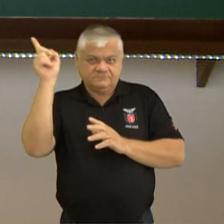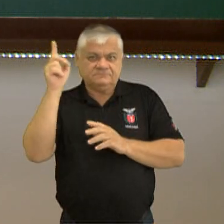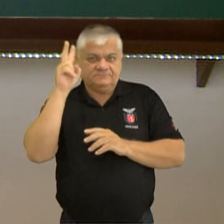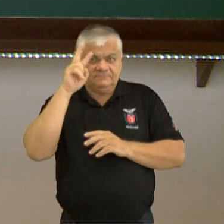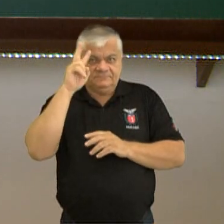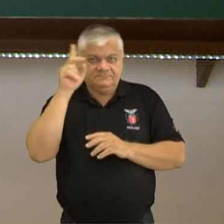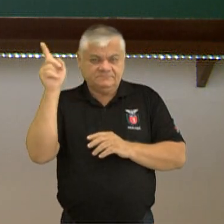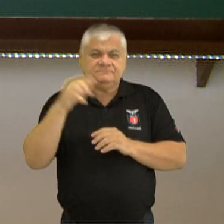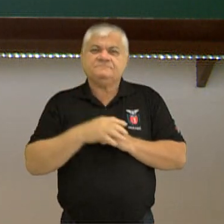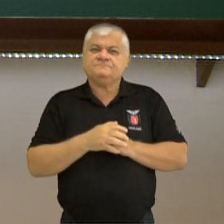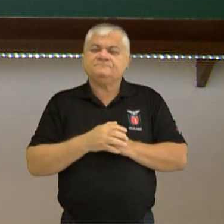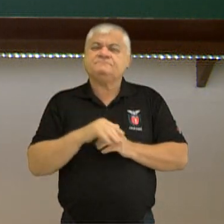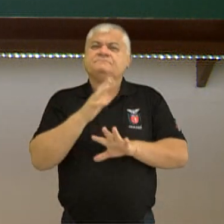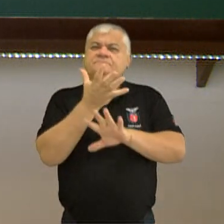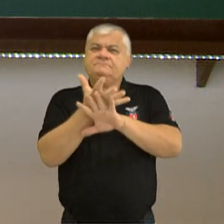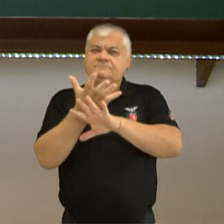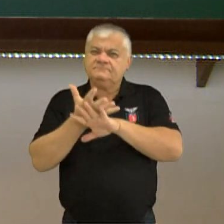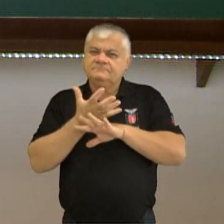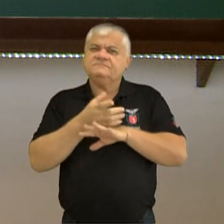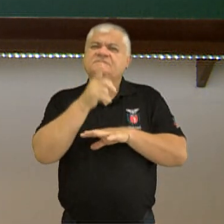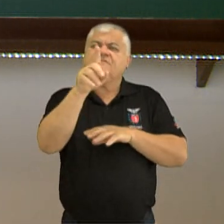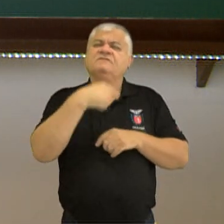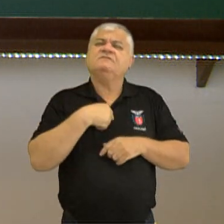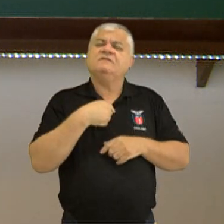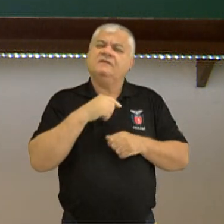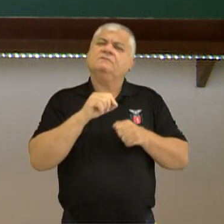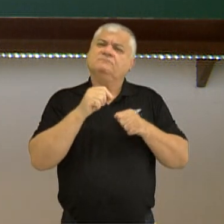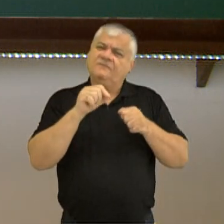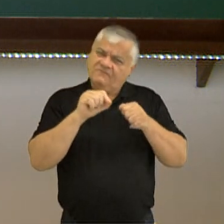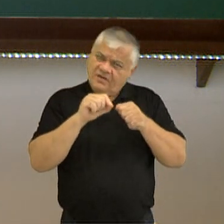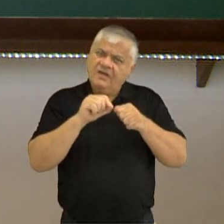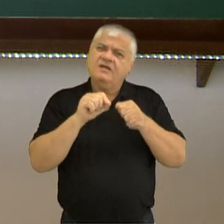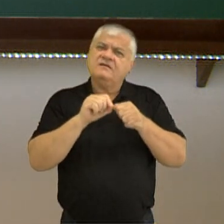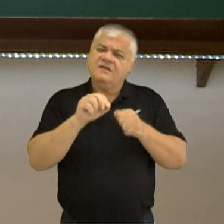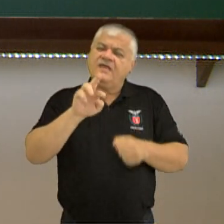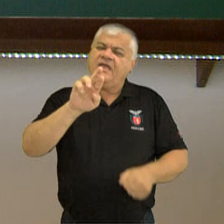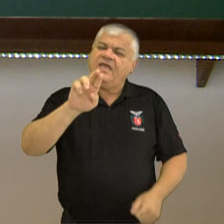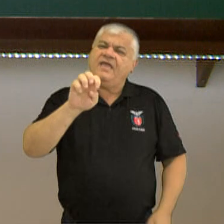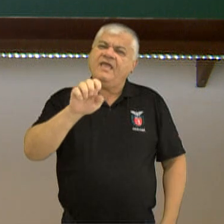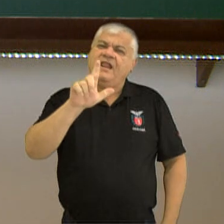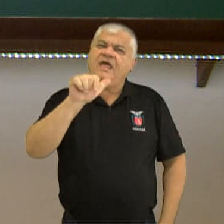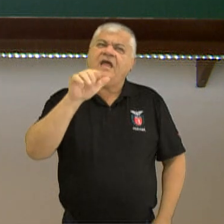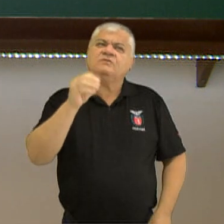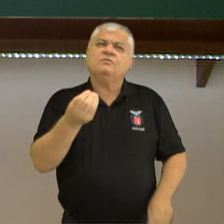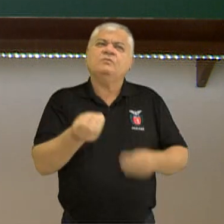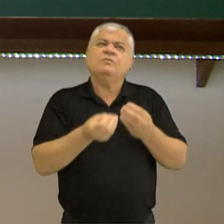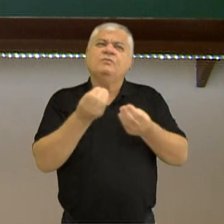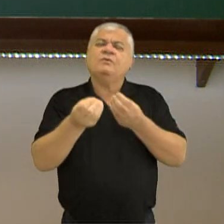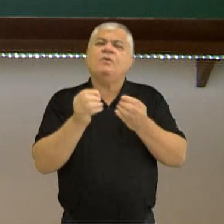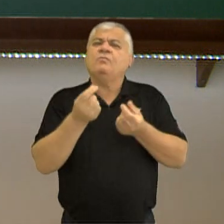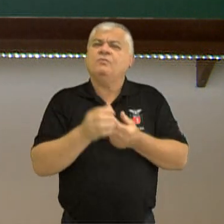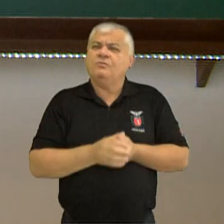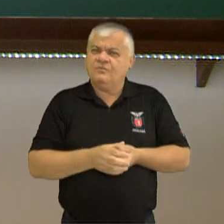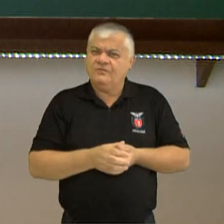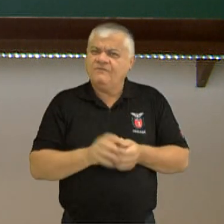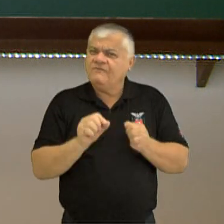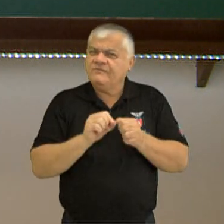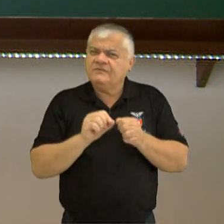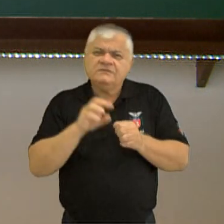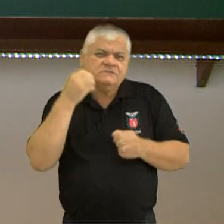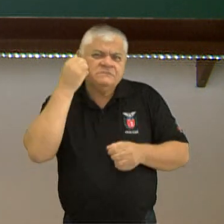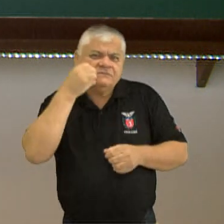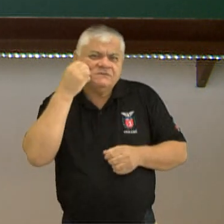outras disciplinas, você faz relatos, Então, observe bem agora como é um relato de